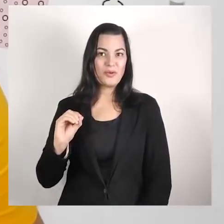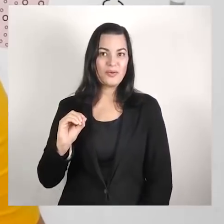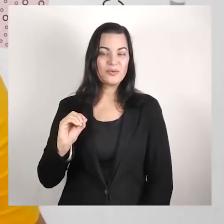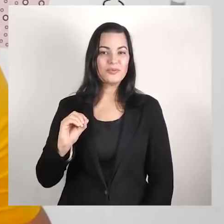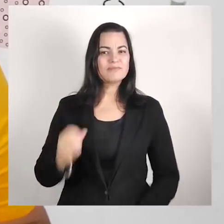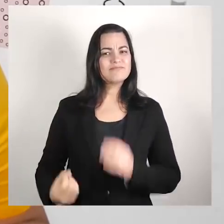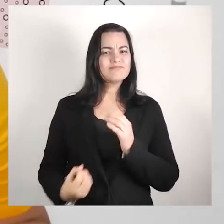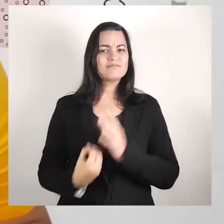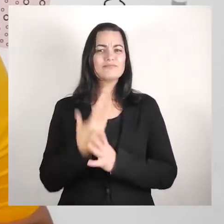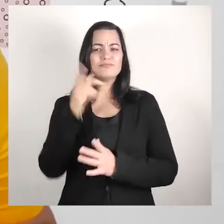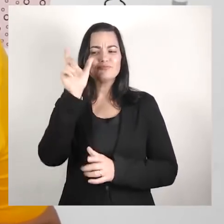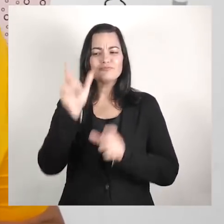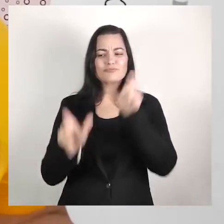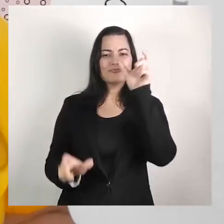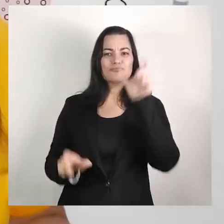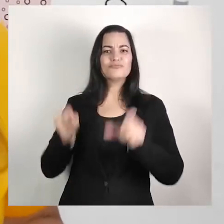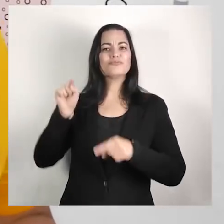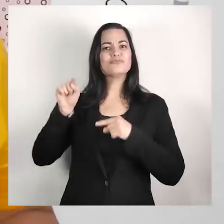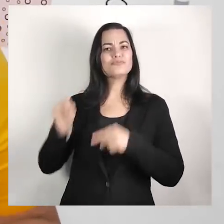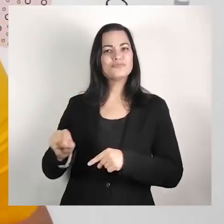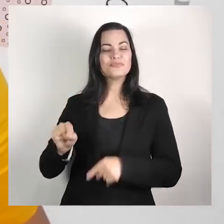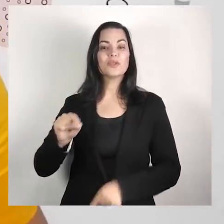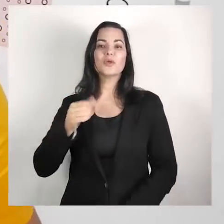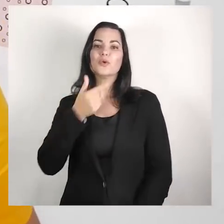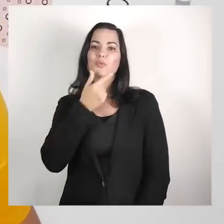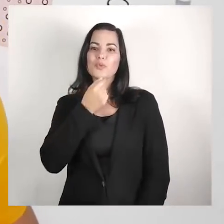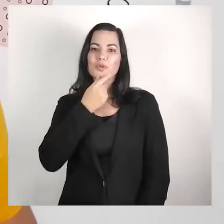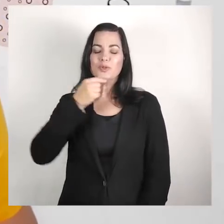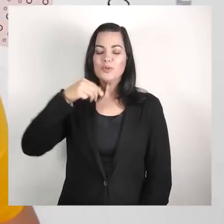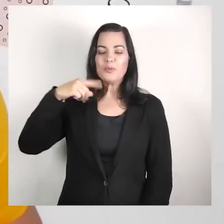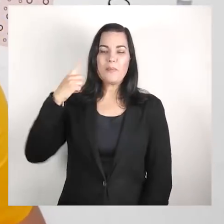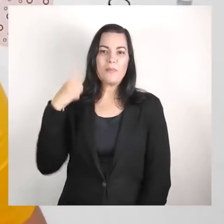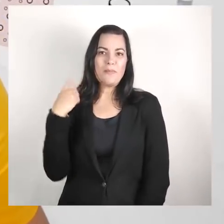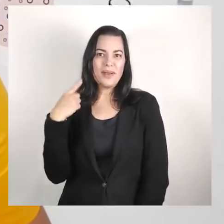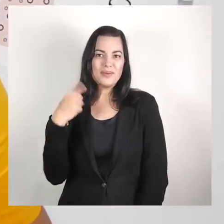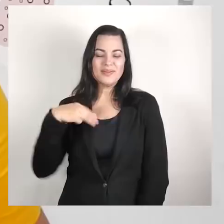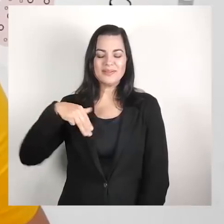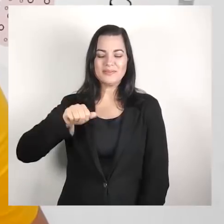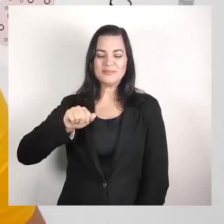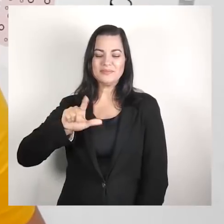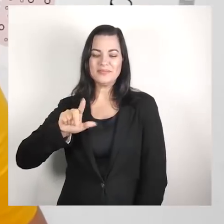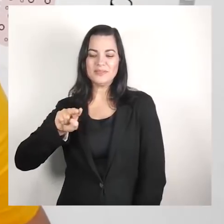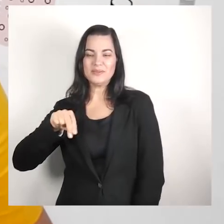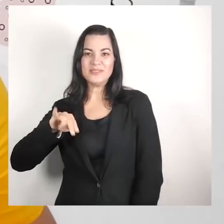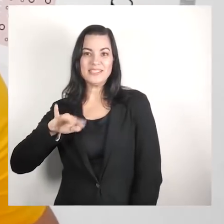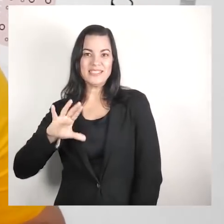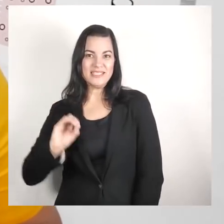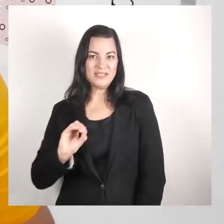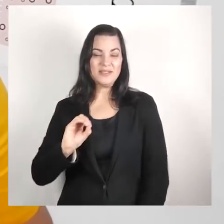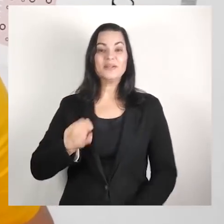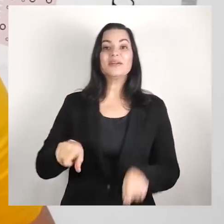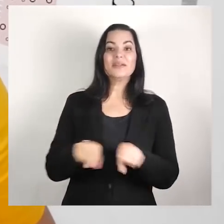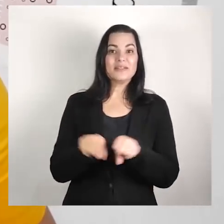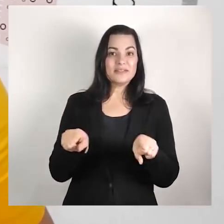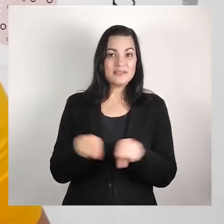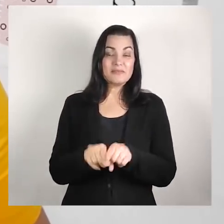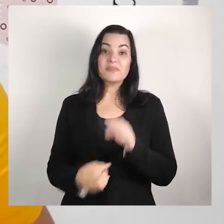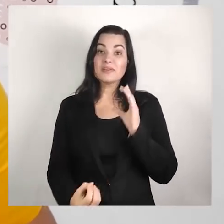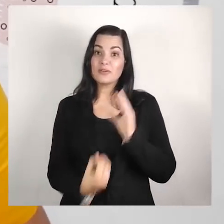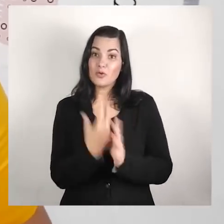criou a sua história em quadrinhos chamada A Turma do Pererê, baseada em